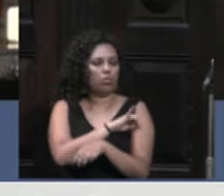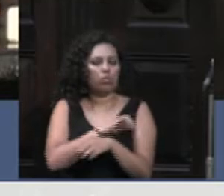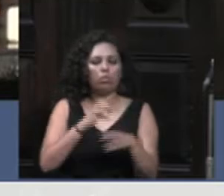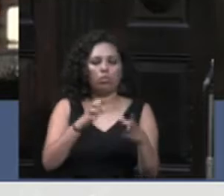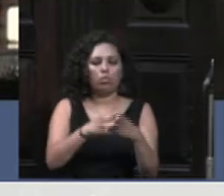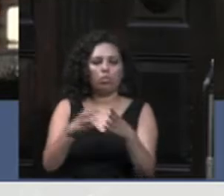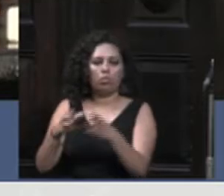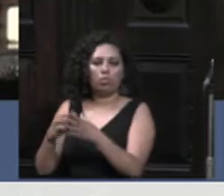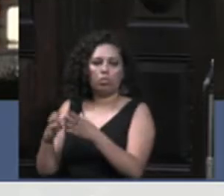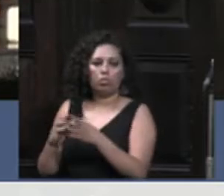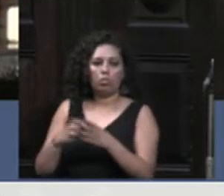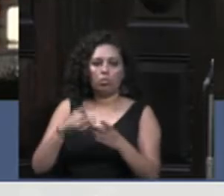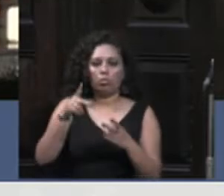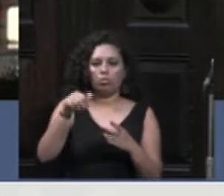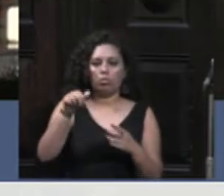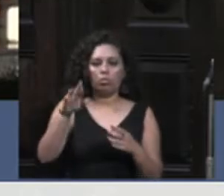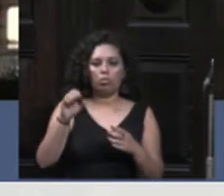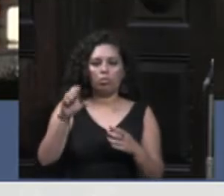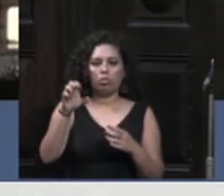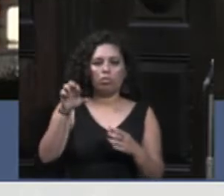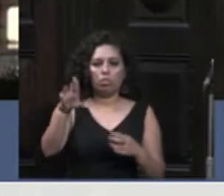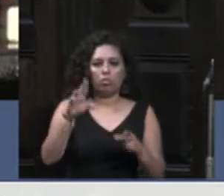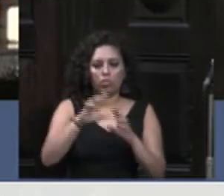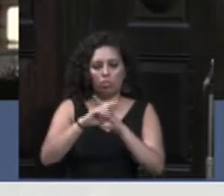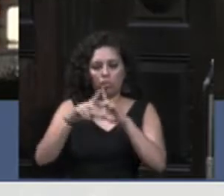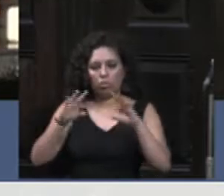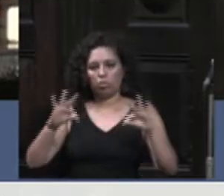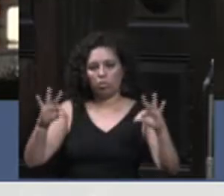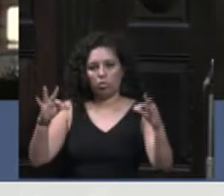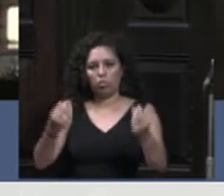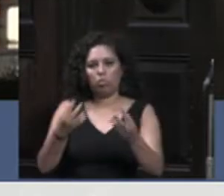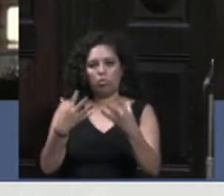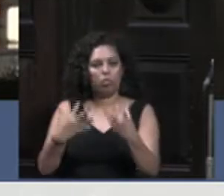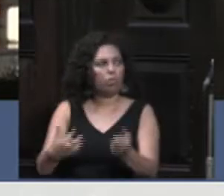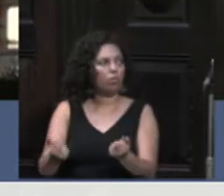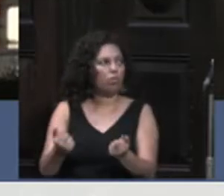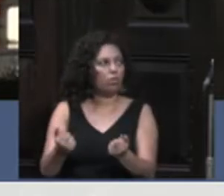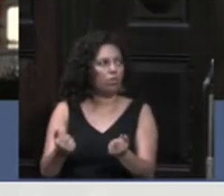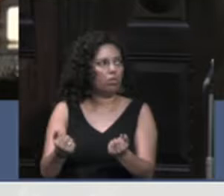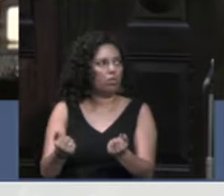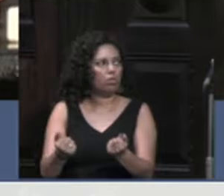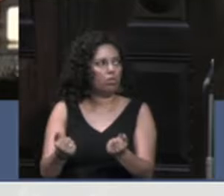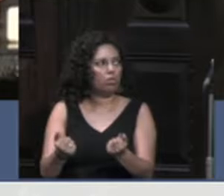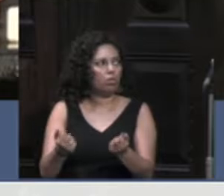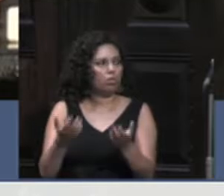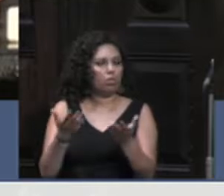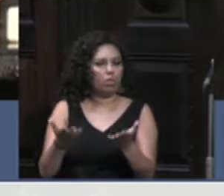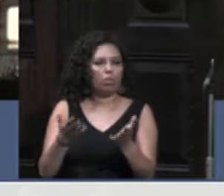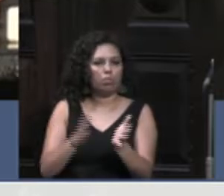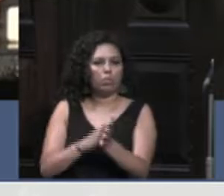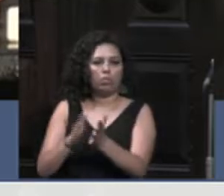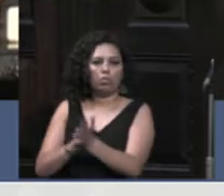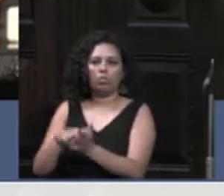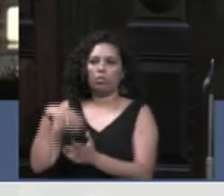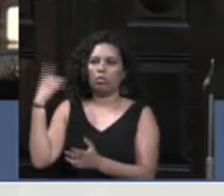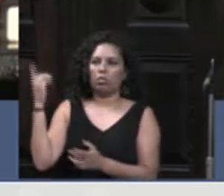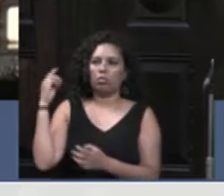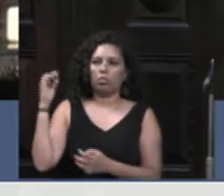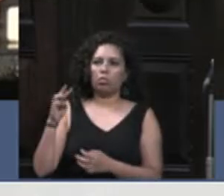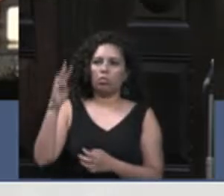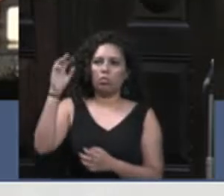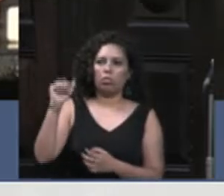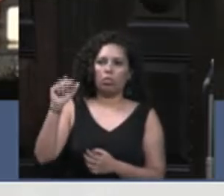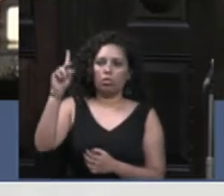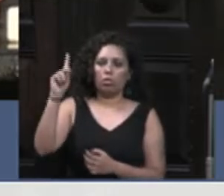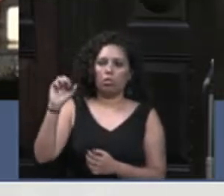comissões de Constituição e Justiça, de Cultura, de Assuntos Municipais e Desenvolvimento Regional. Primeiro, saudar o deputado Valdec, mas já foi motivo